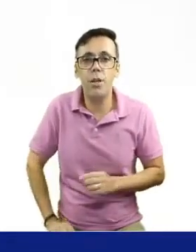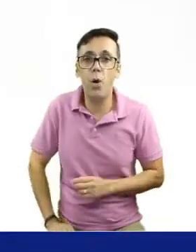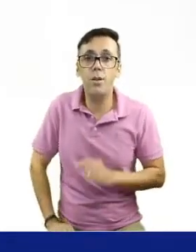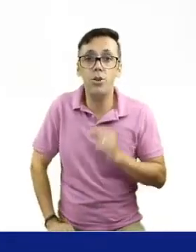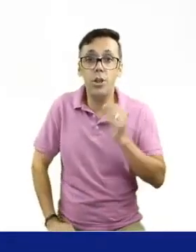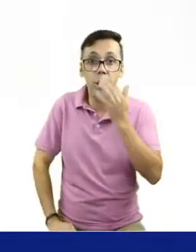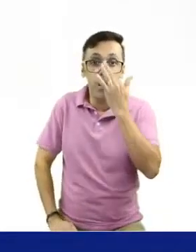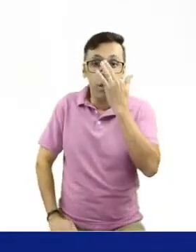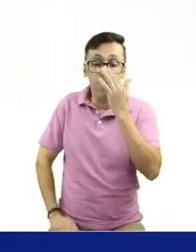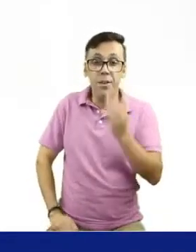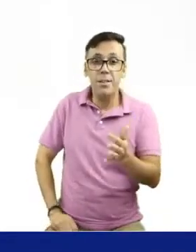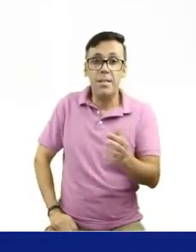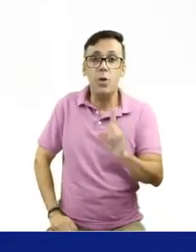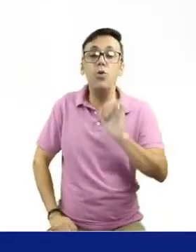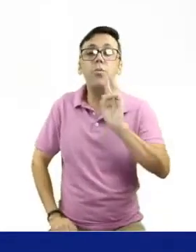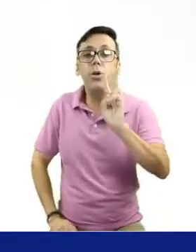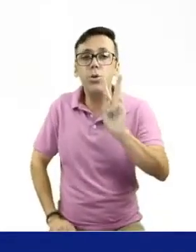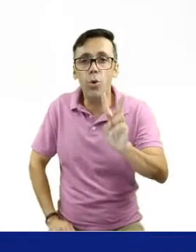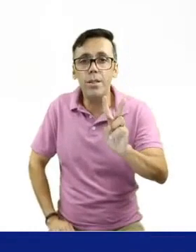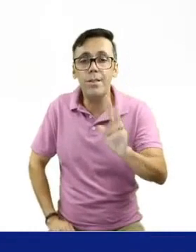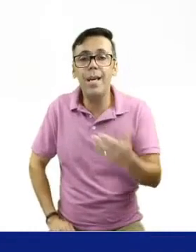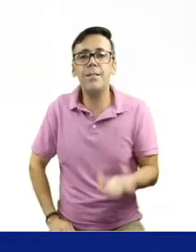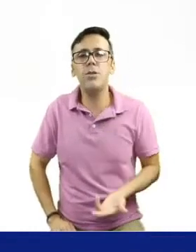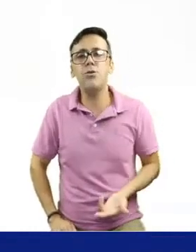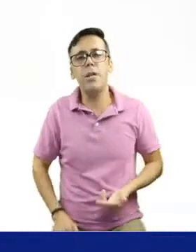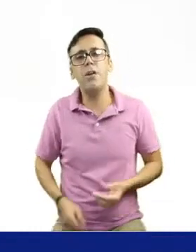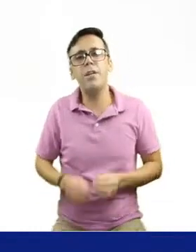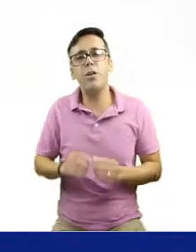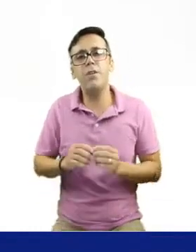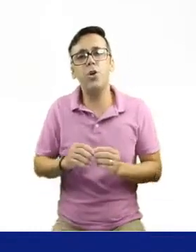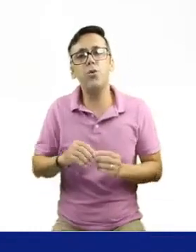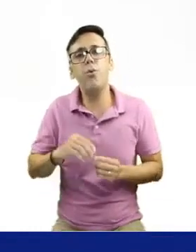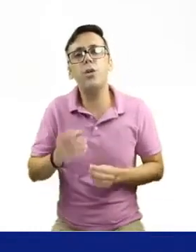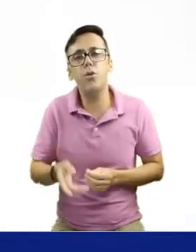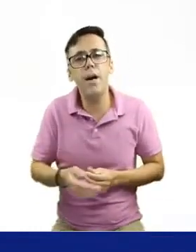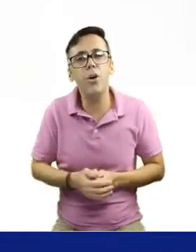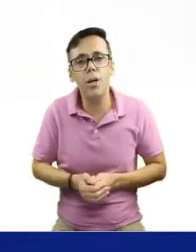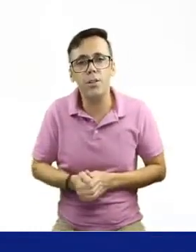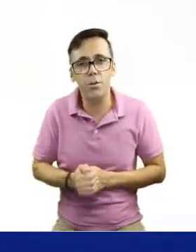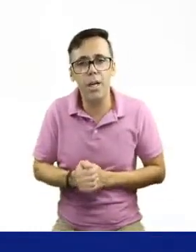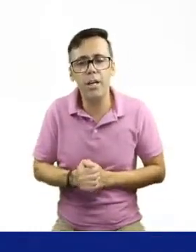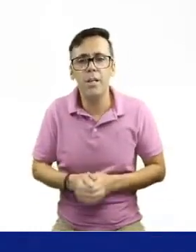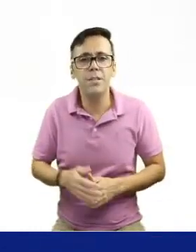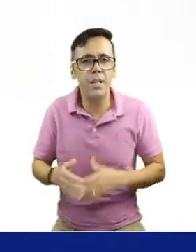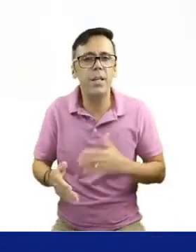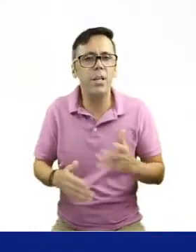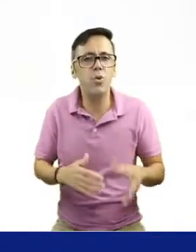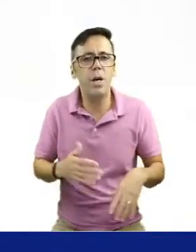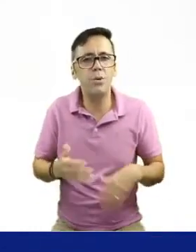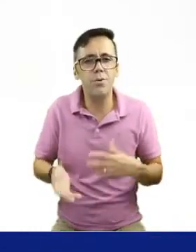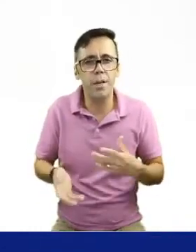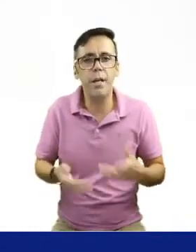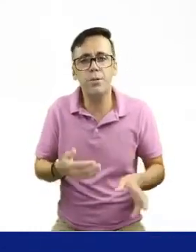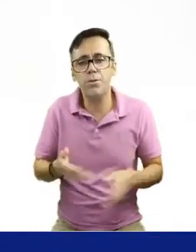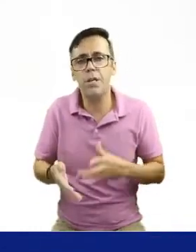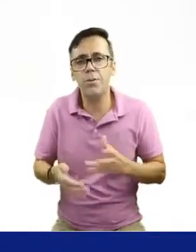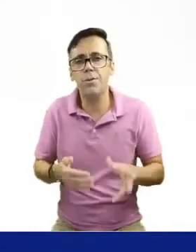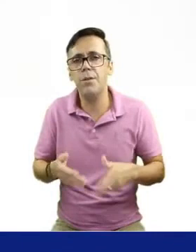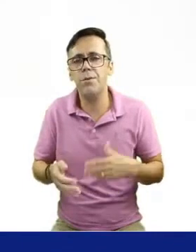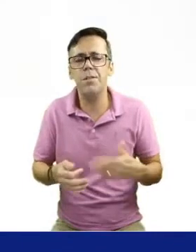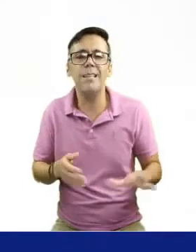receber o adicional de fixação número dois esse adicional vai dar um valor um pouquinho maior Ok sempre aí de